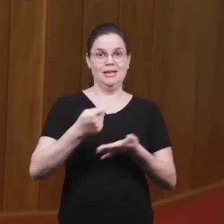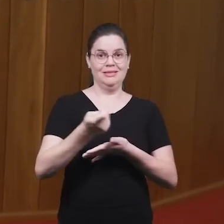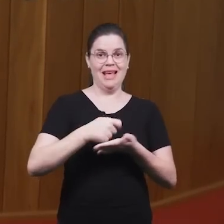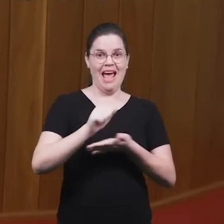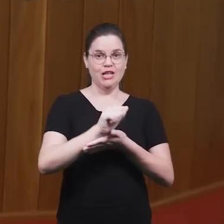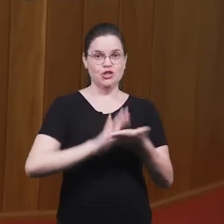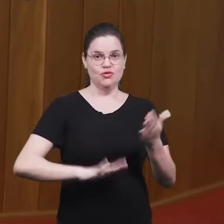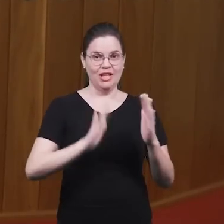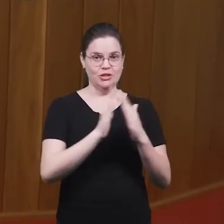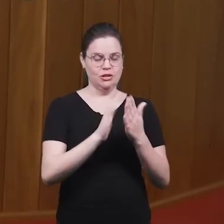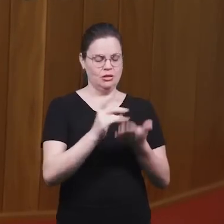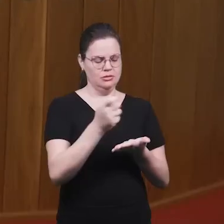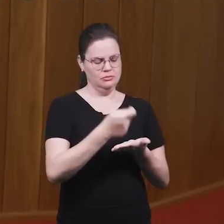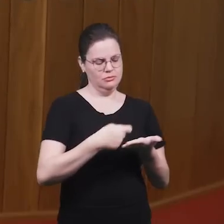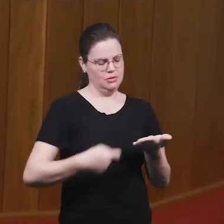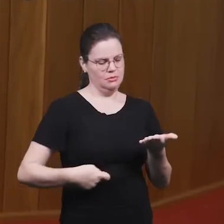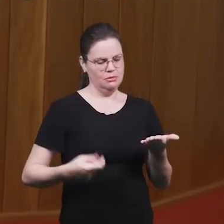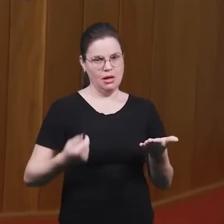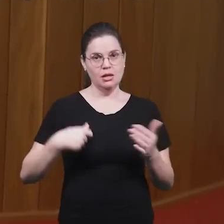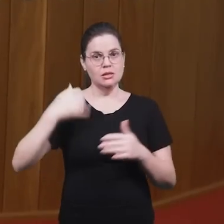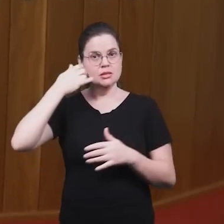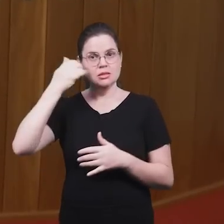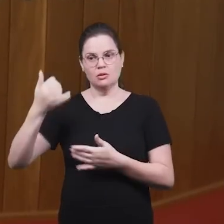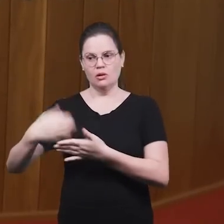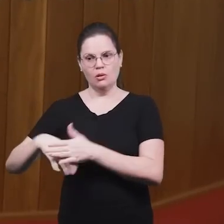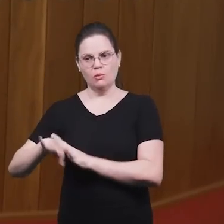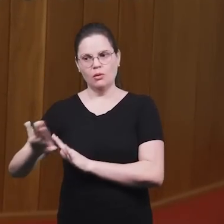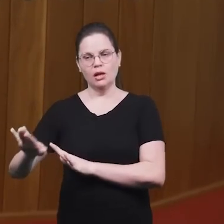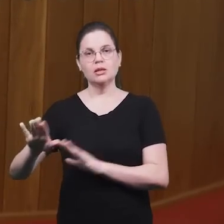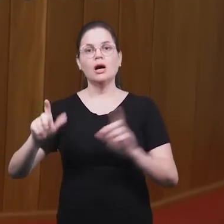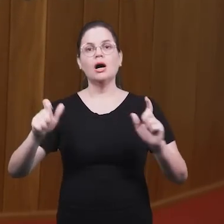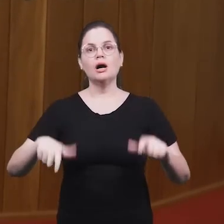fazendo dever de casa, o celular fica onde?